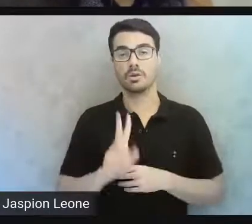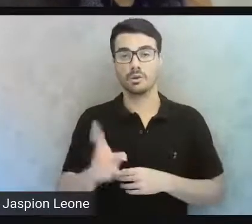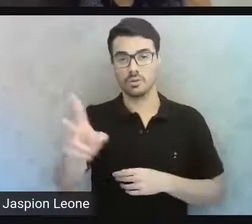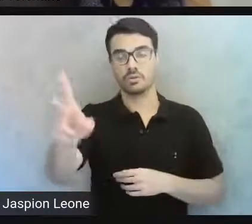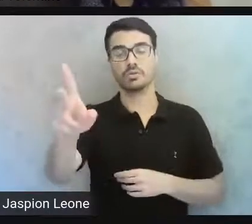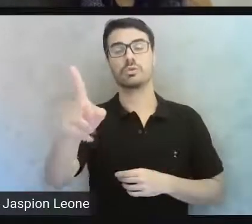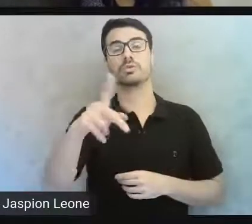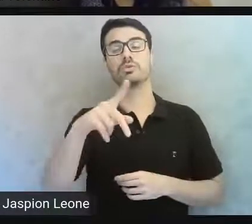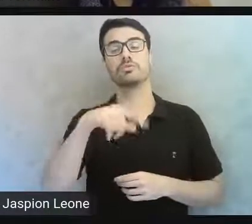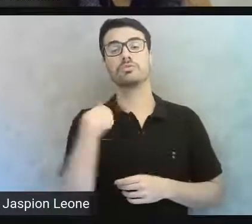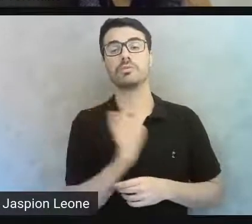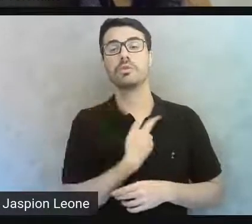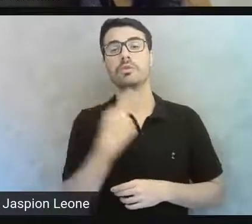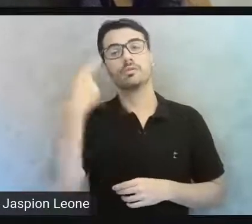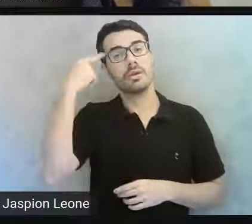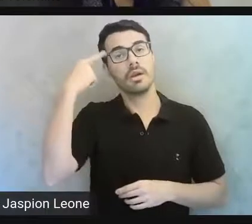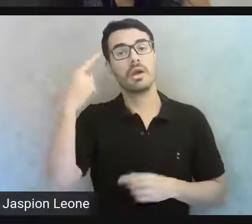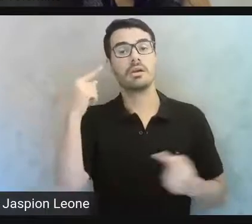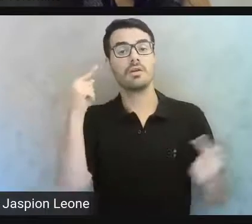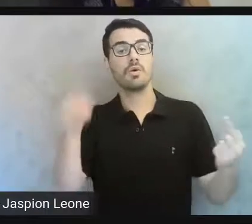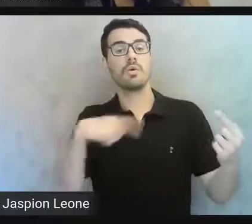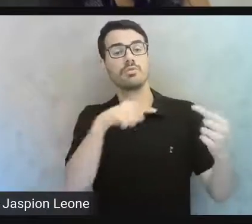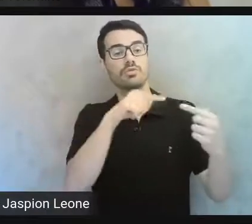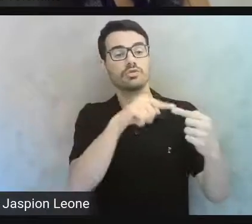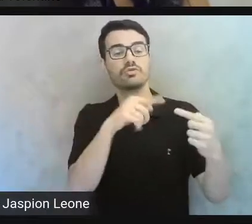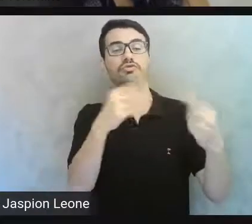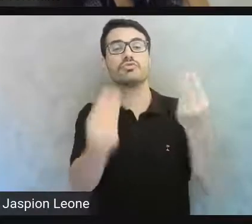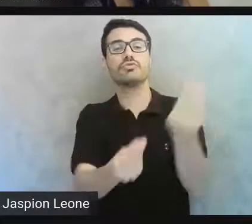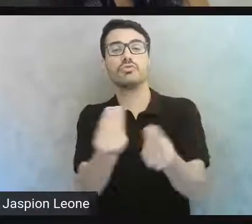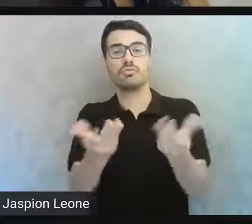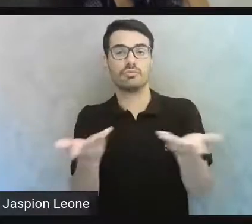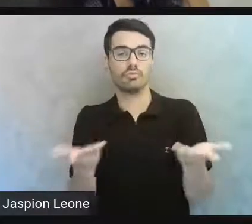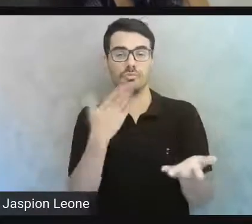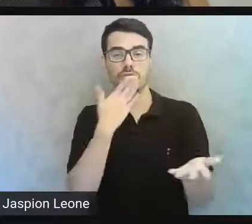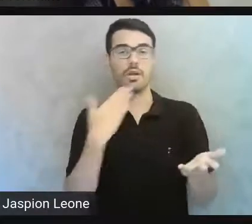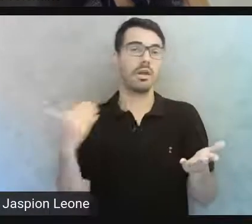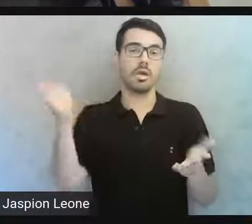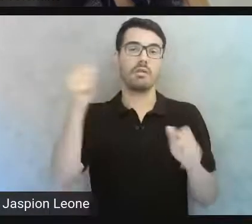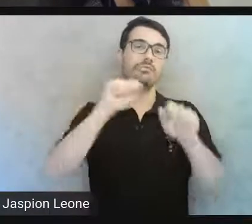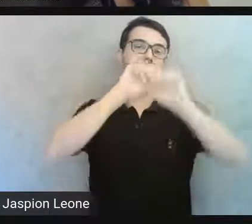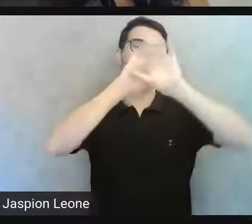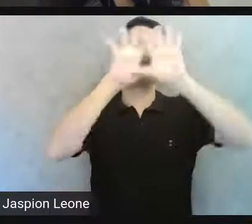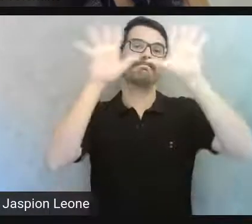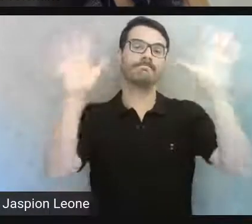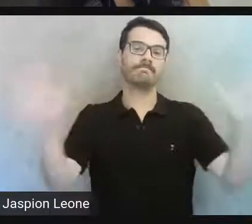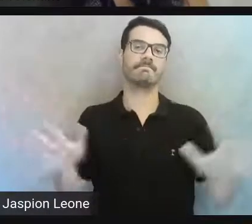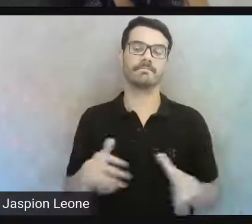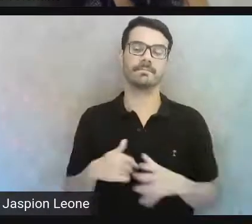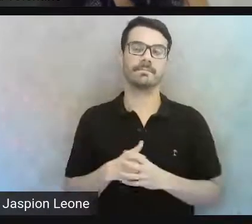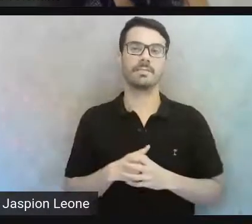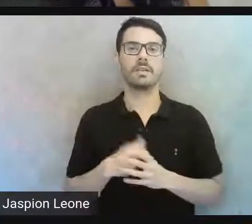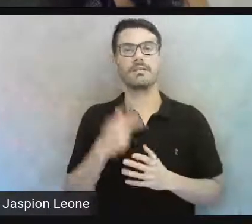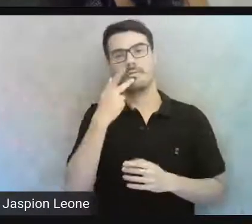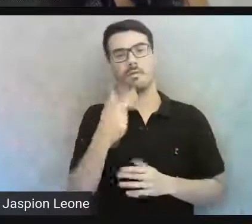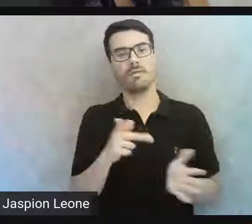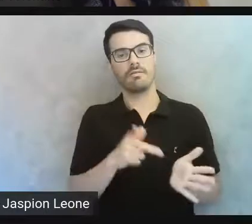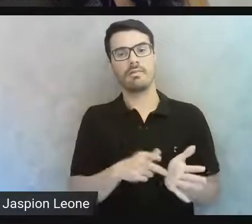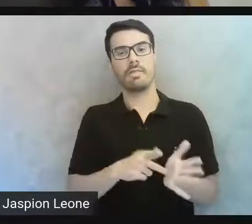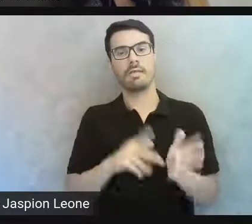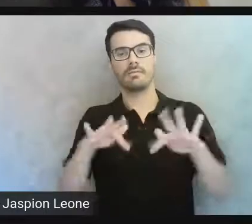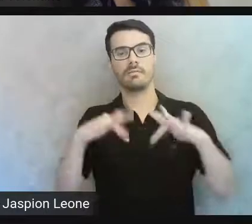pensa em criar os objetivos, né, definir eles de forma muito clara e definir eles a nível de família também,